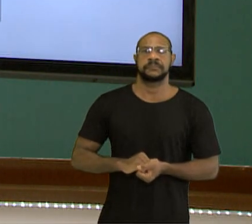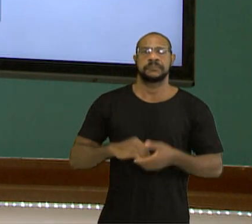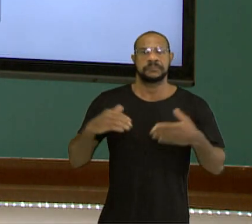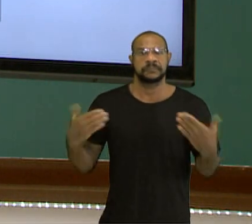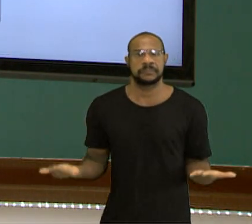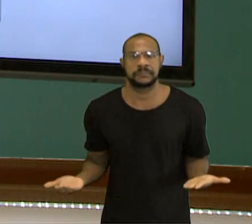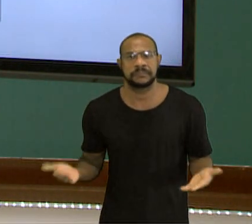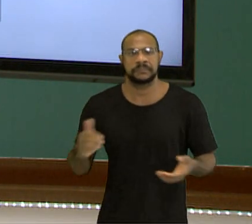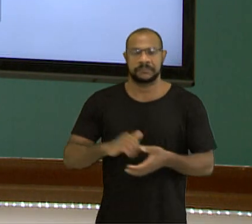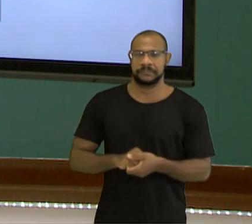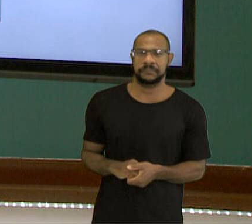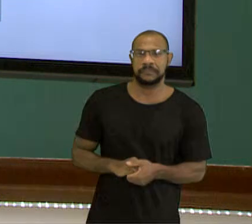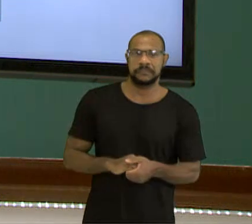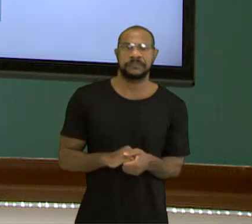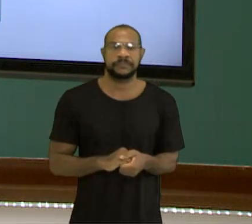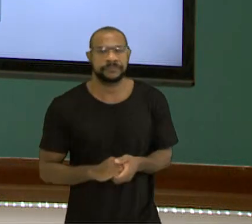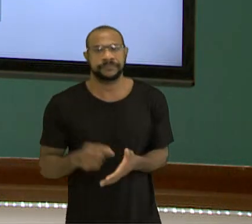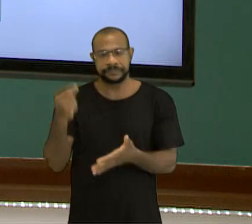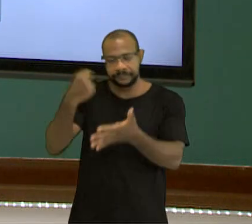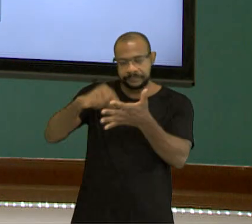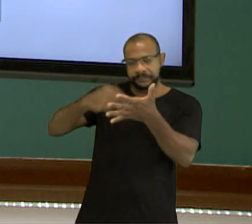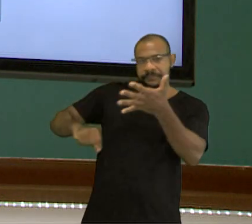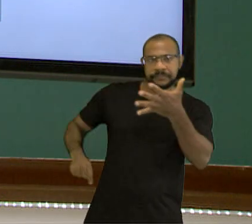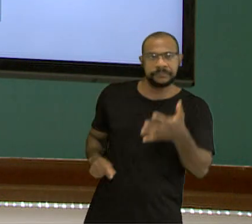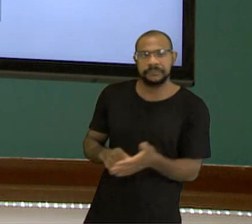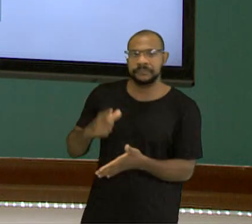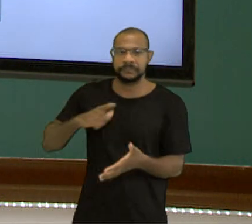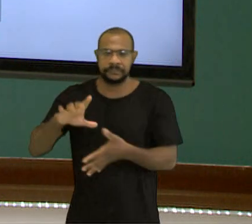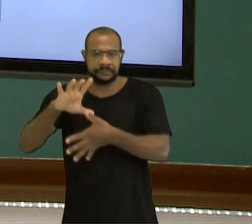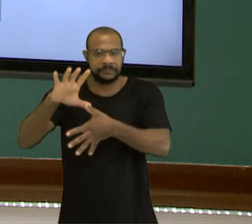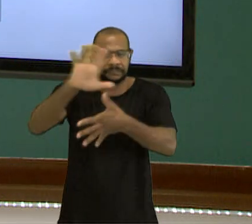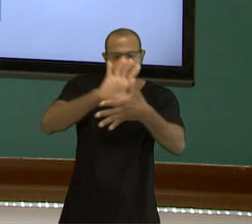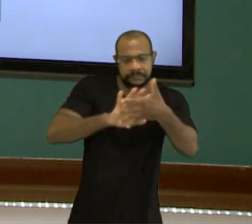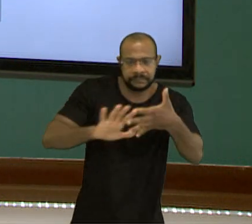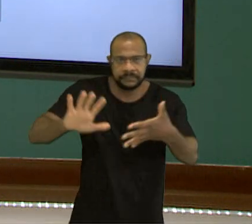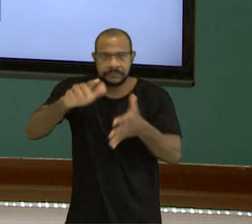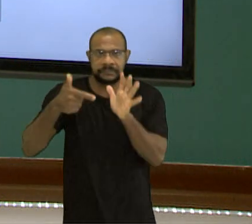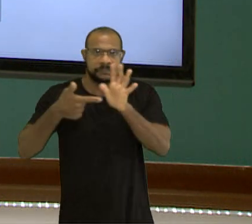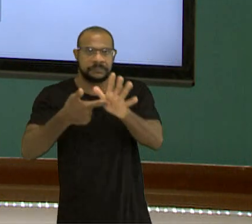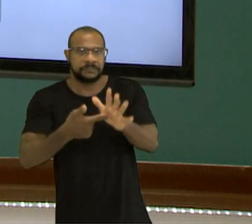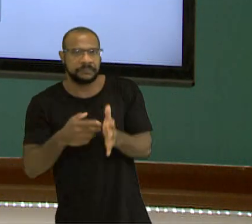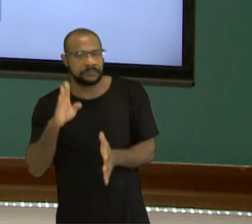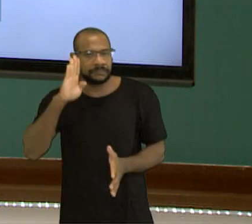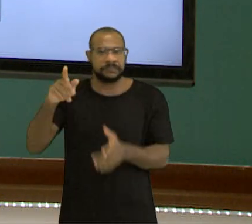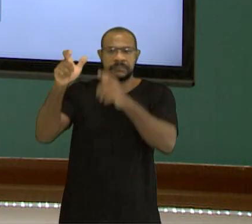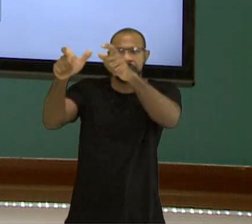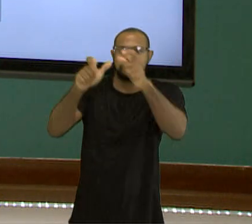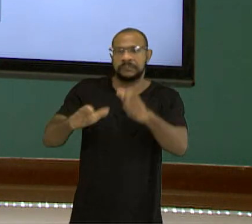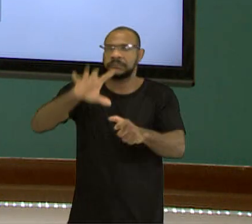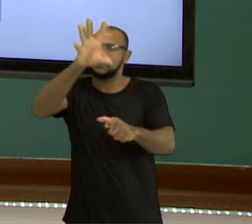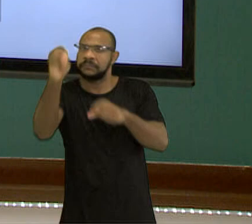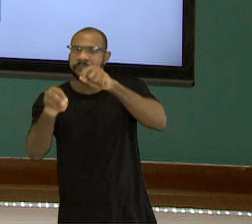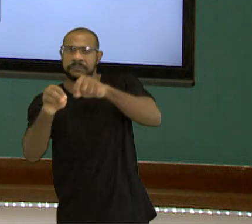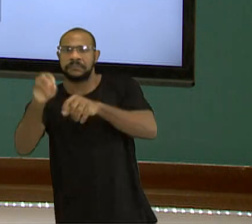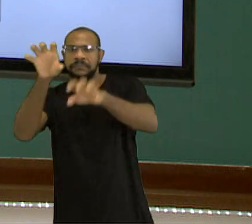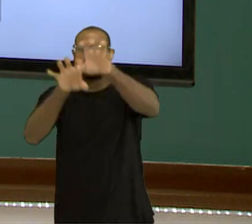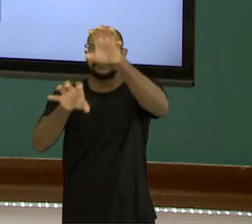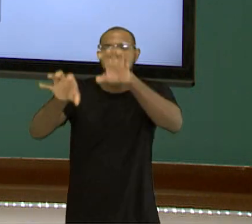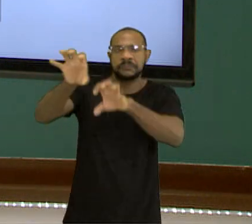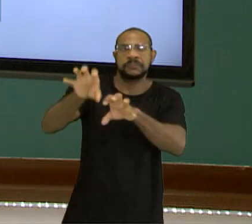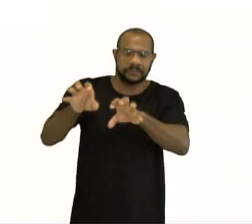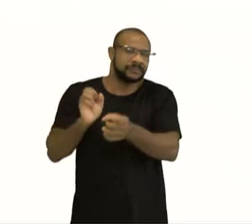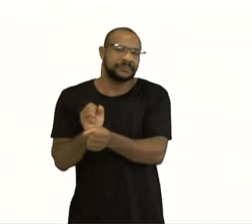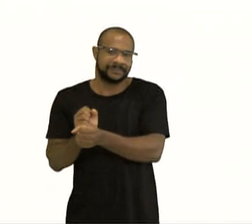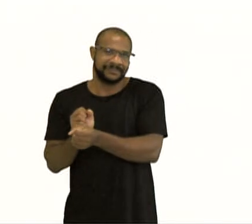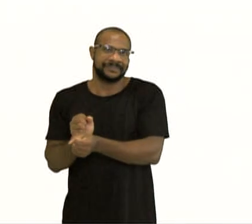Pessoal, vamos fazer a correção da nossa atividade, né? Então a gente tem um mapa aqui que mostra as principais regiões da África, da onde vieram